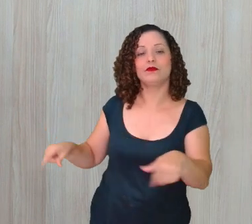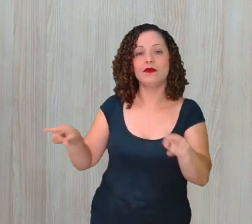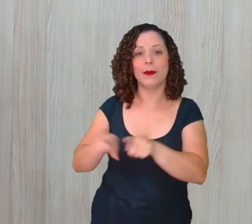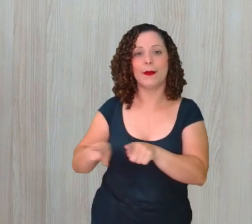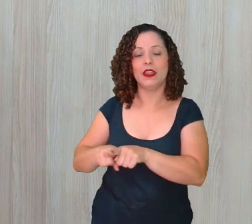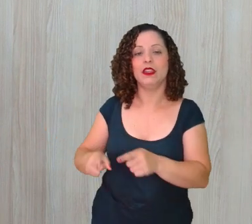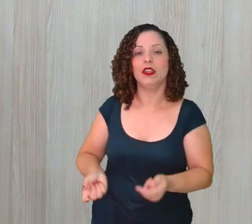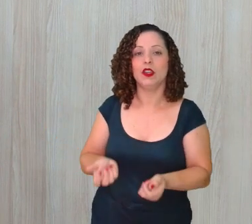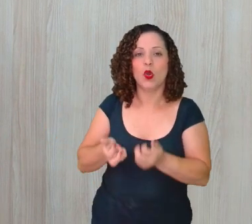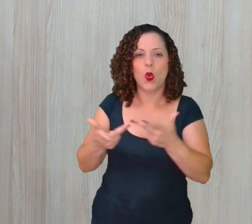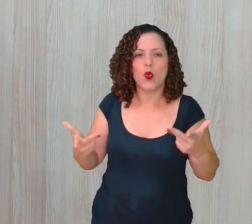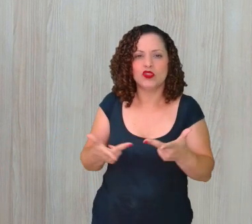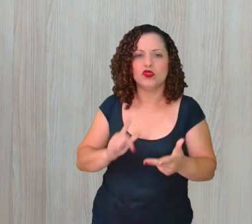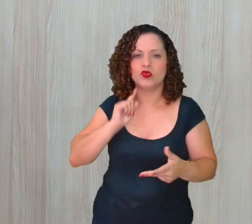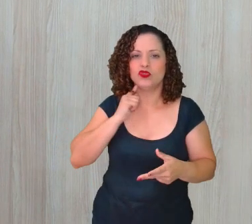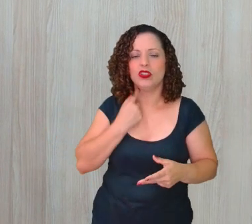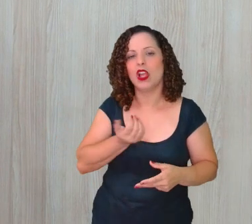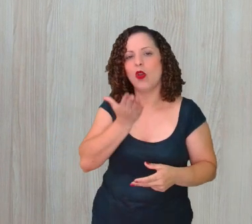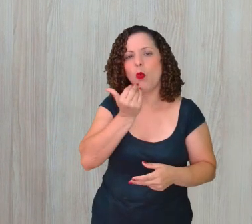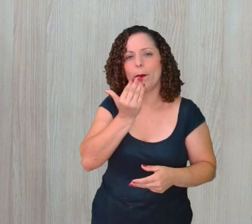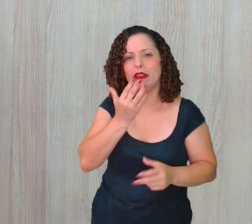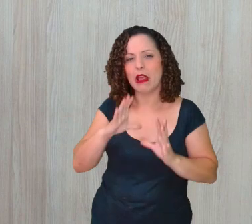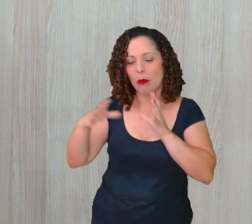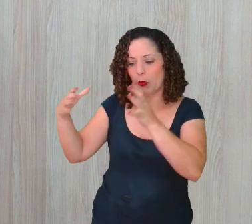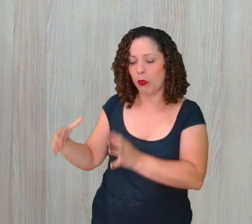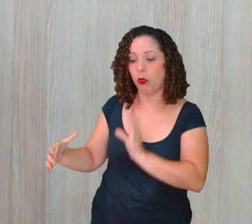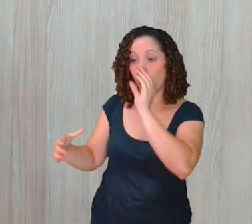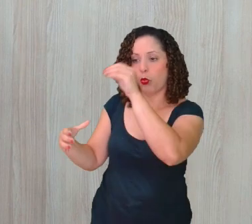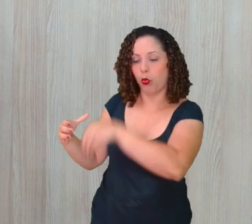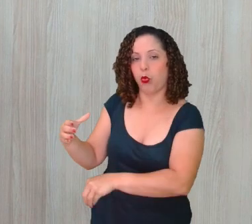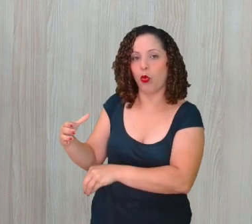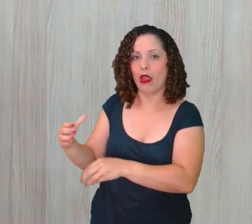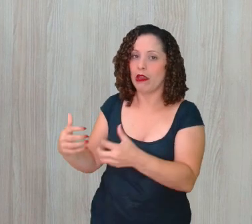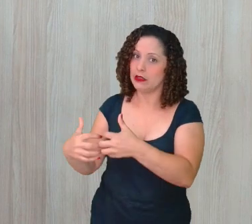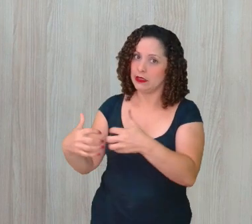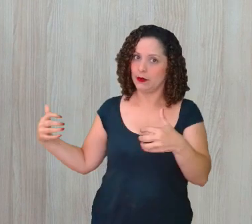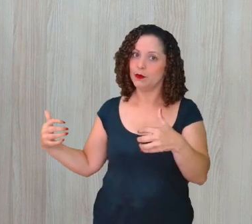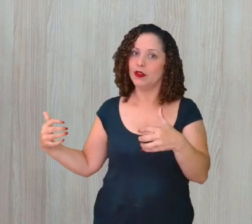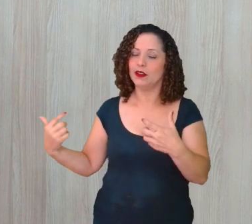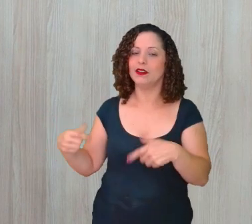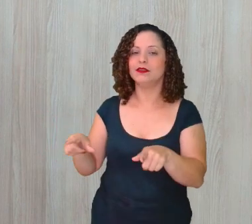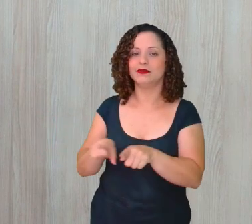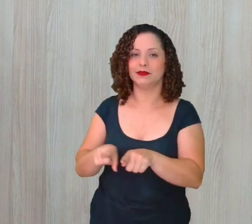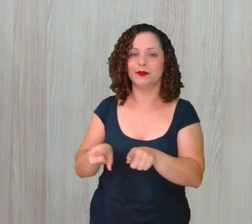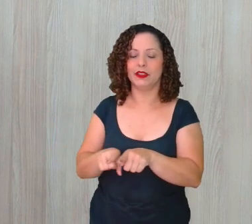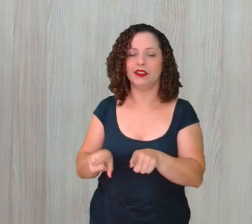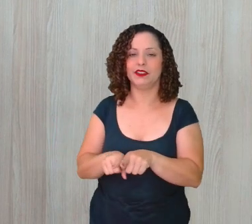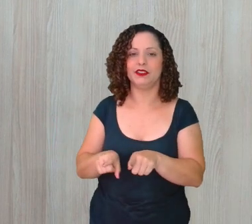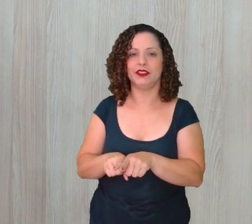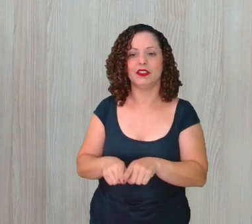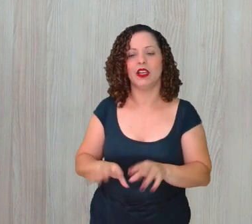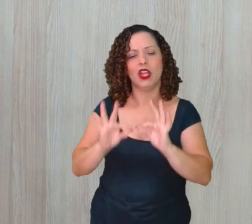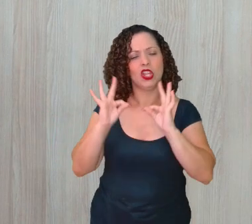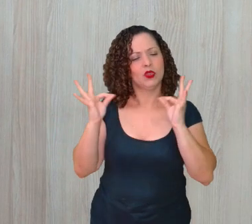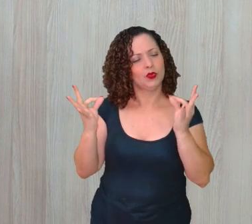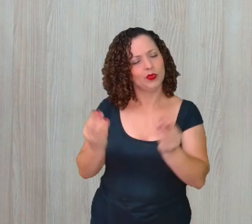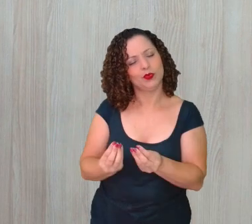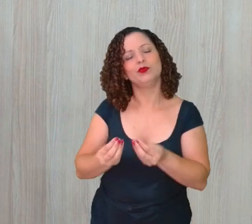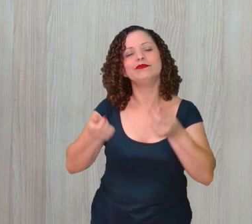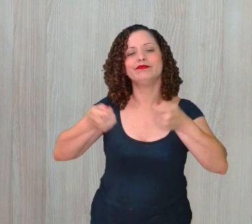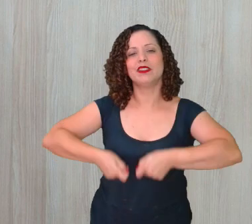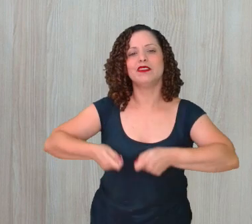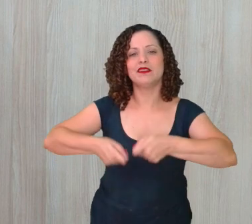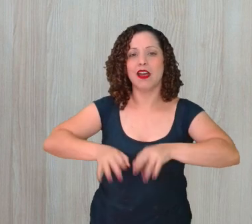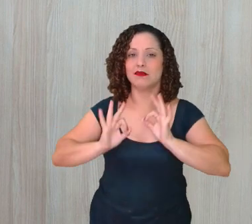ser separado, né? E aí a gente pode dar uma destinação mais coerente, né, aos nossos resíduos sólidos